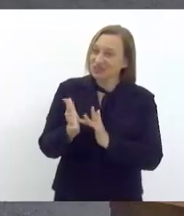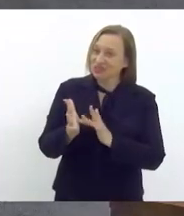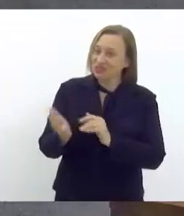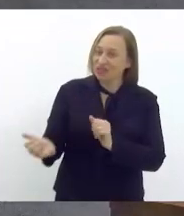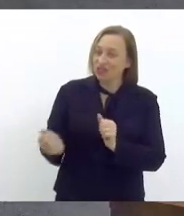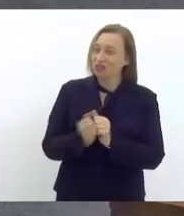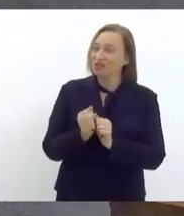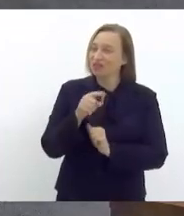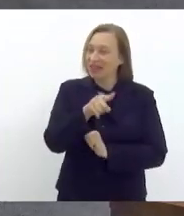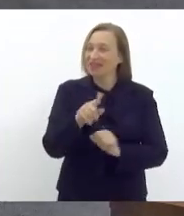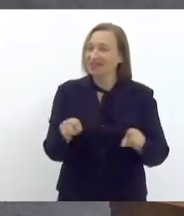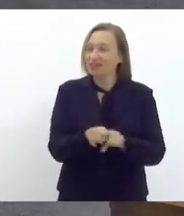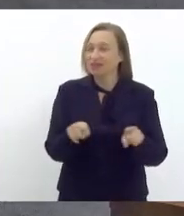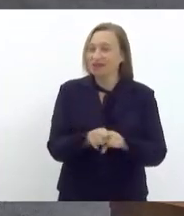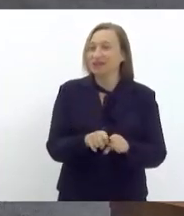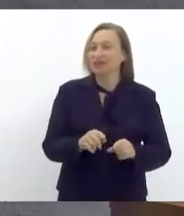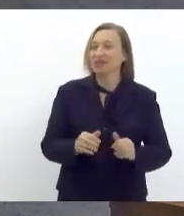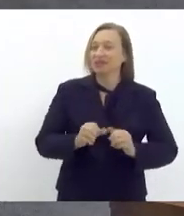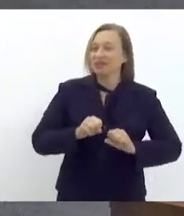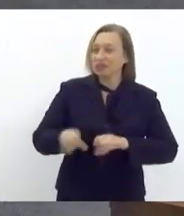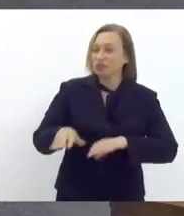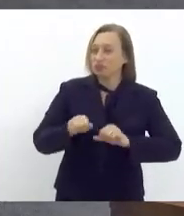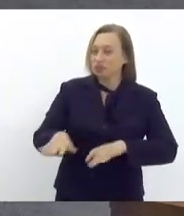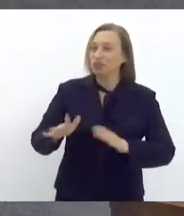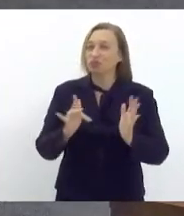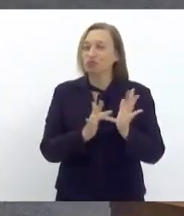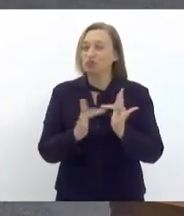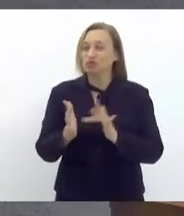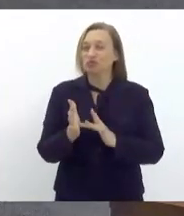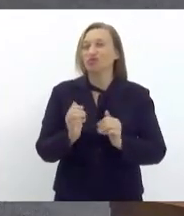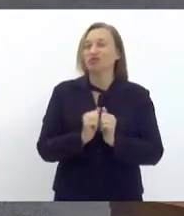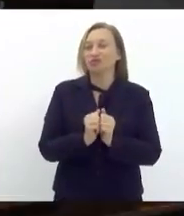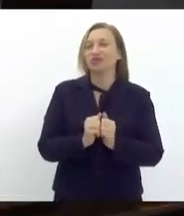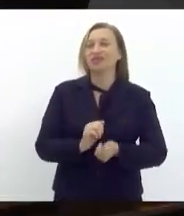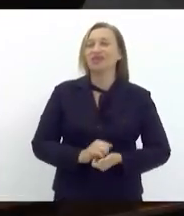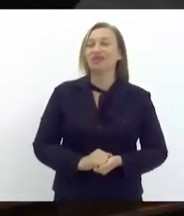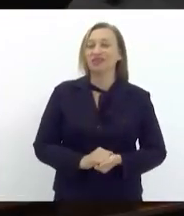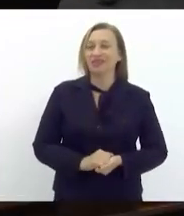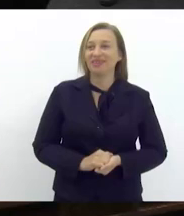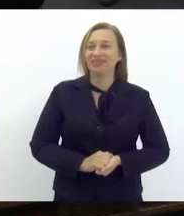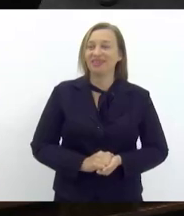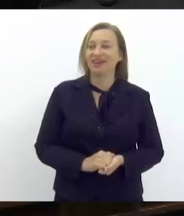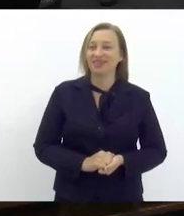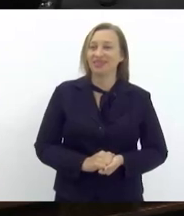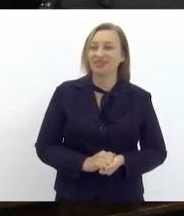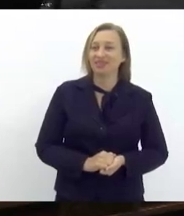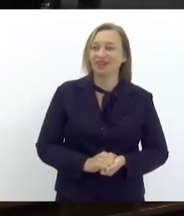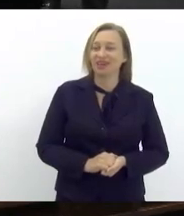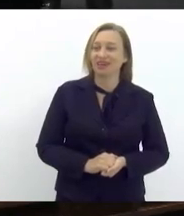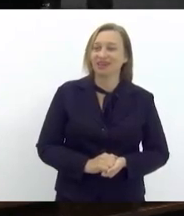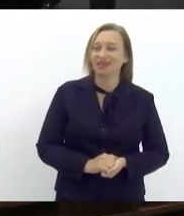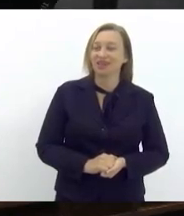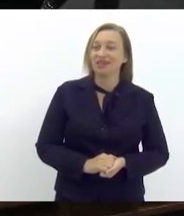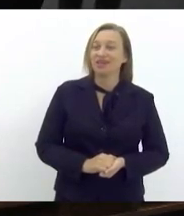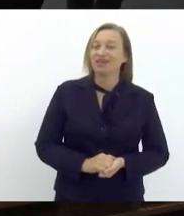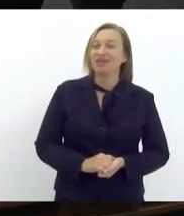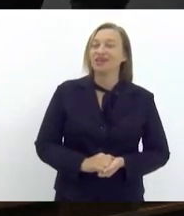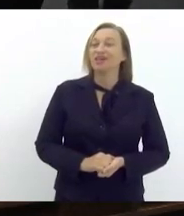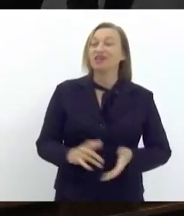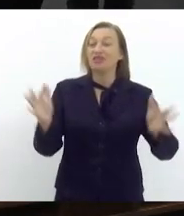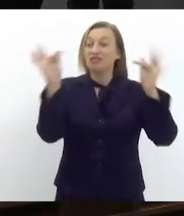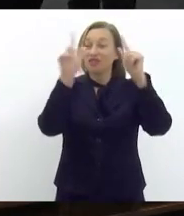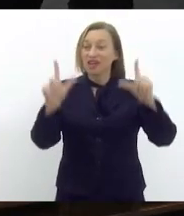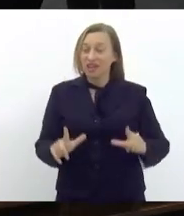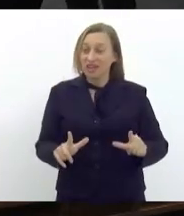presente lá então estamos marchando junto tá bom tá vendo bem-aventurado o homem que não anda no caminho